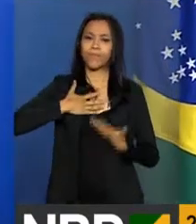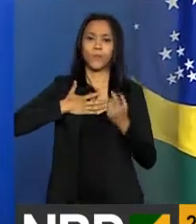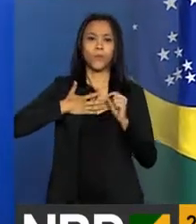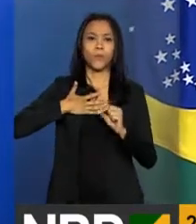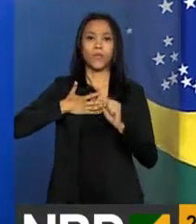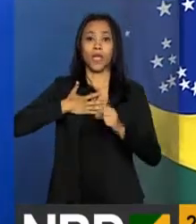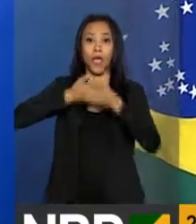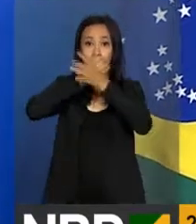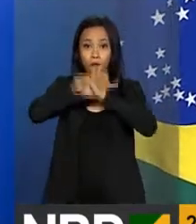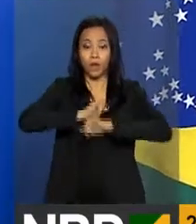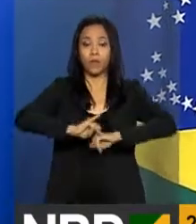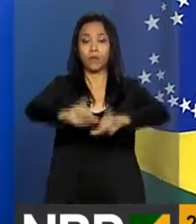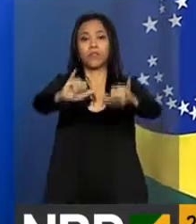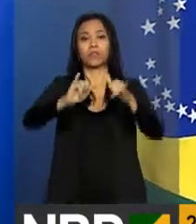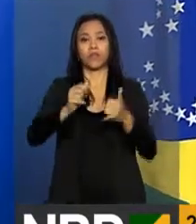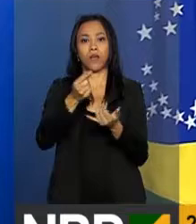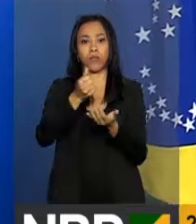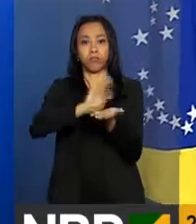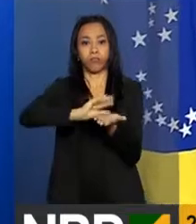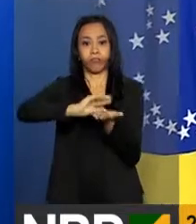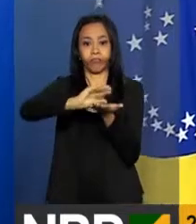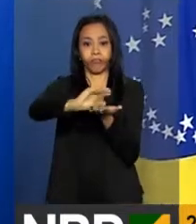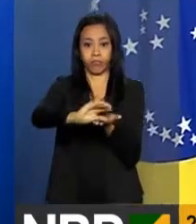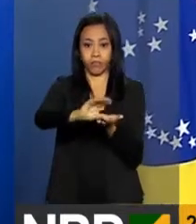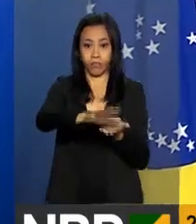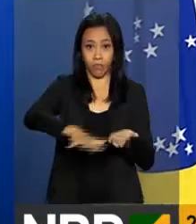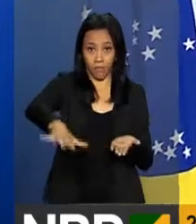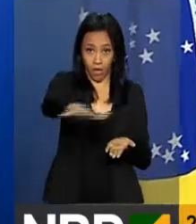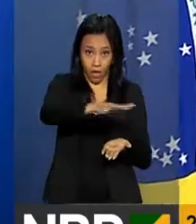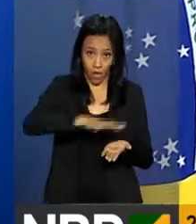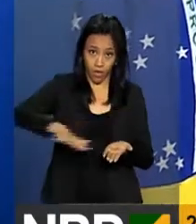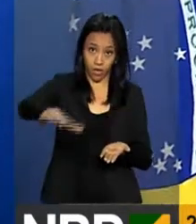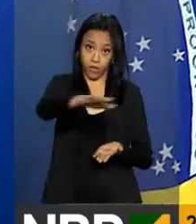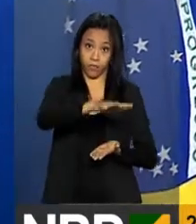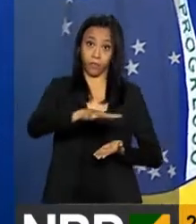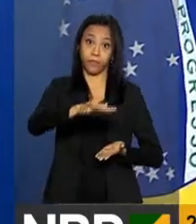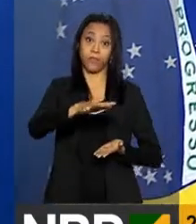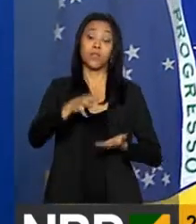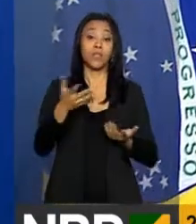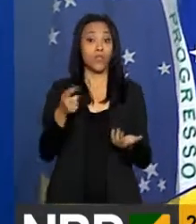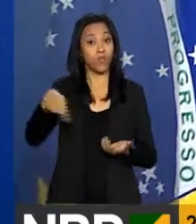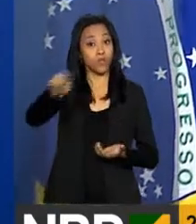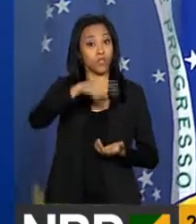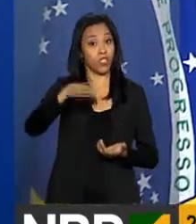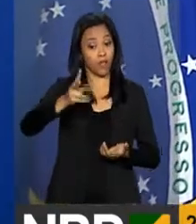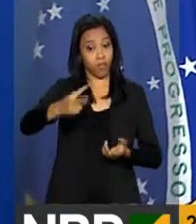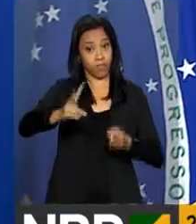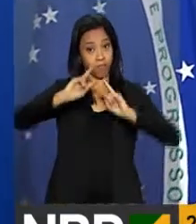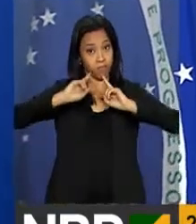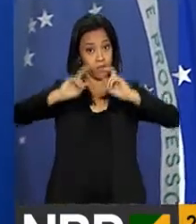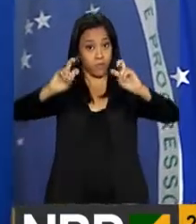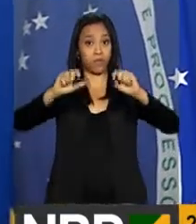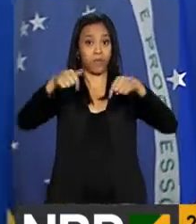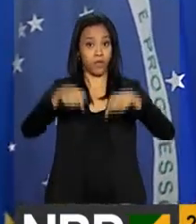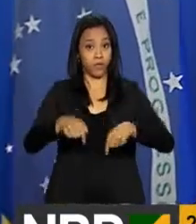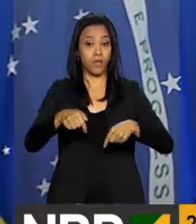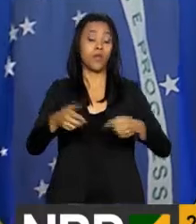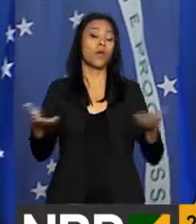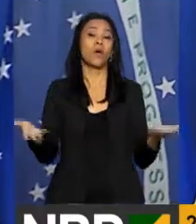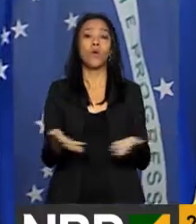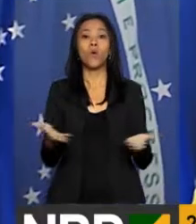investimentos para a educação como puderam perceber hoje nós estamos